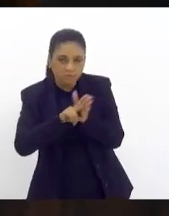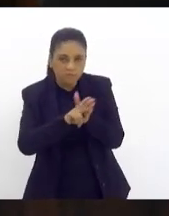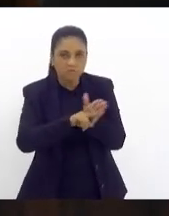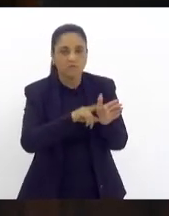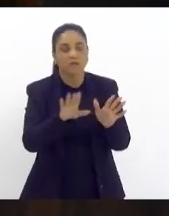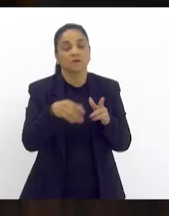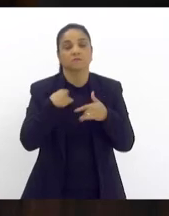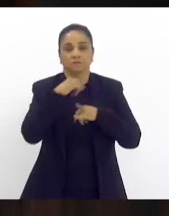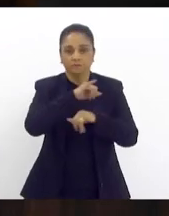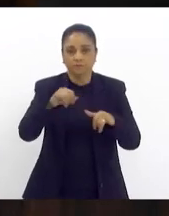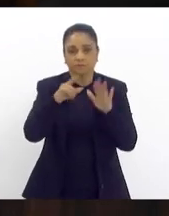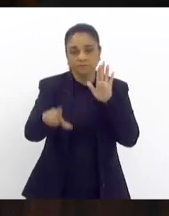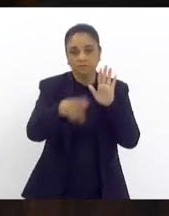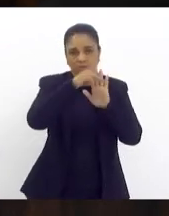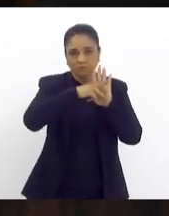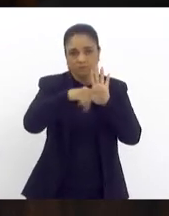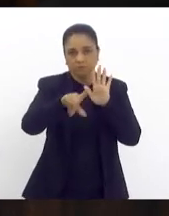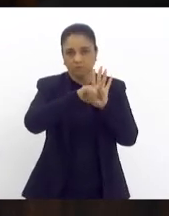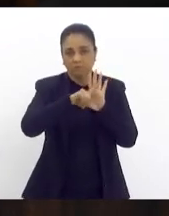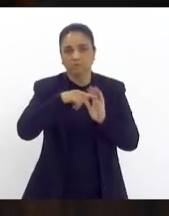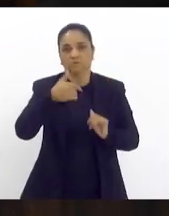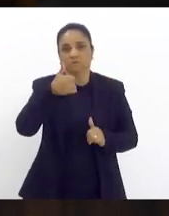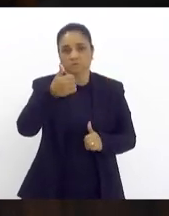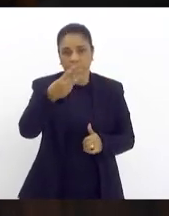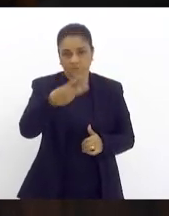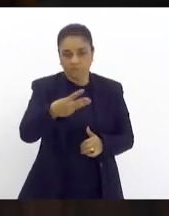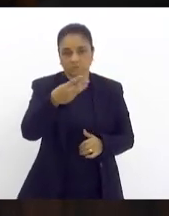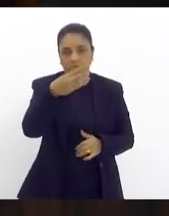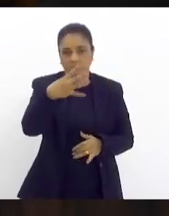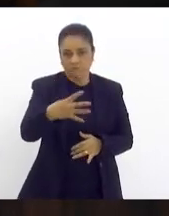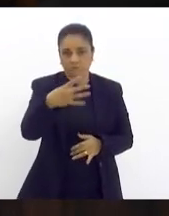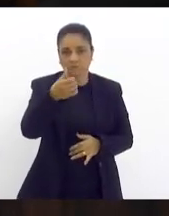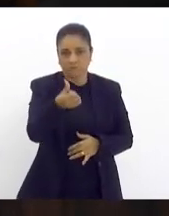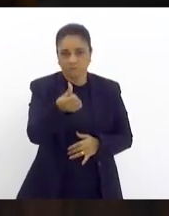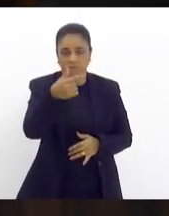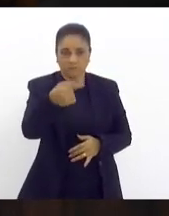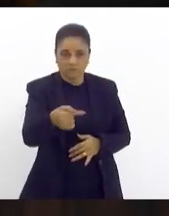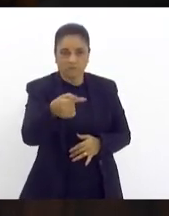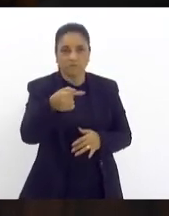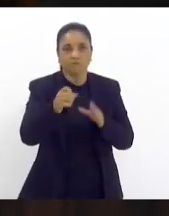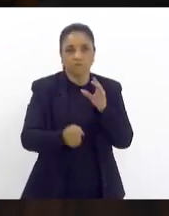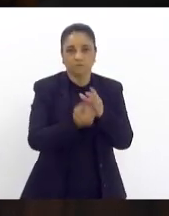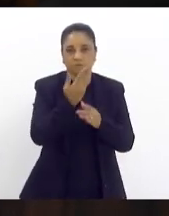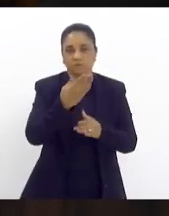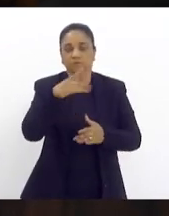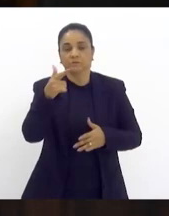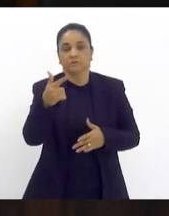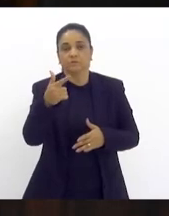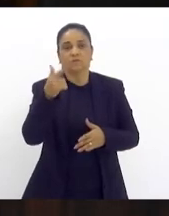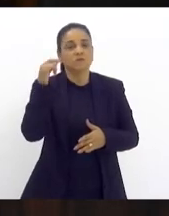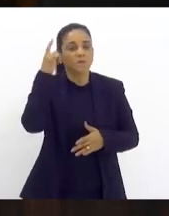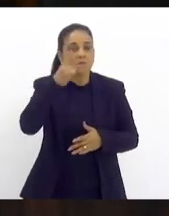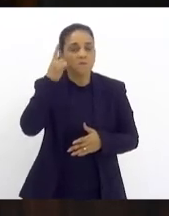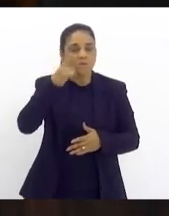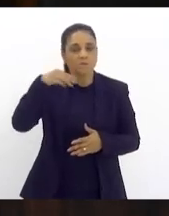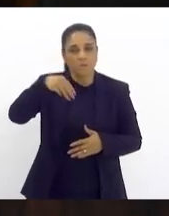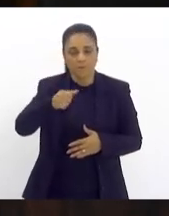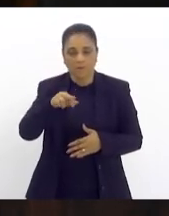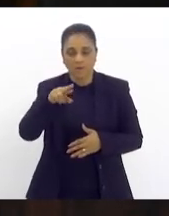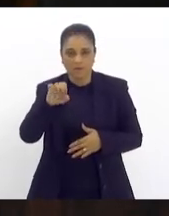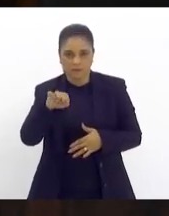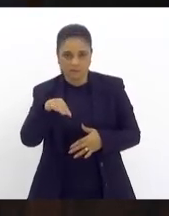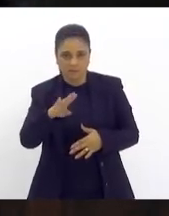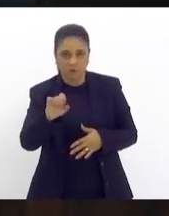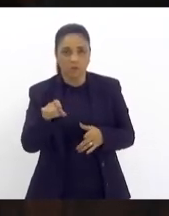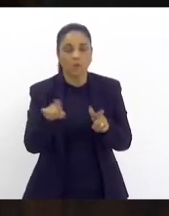projeto de lei número 3467 de 2020 autoria Deputado Marcelo cabeleireiro que institui o mês de outubro